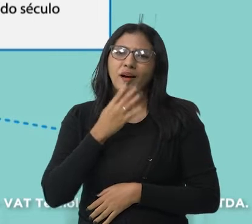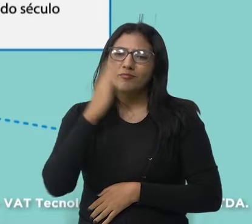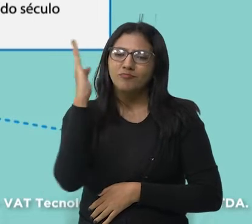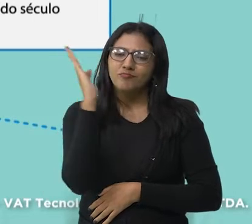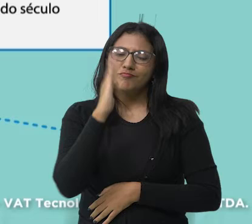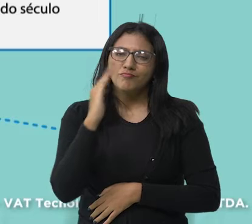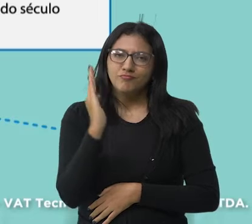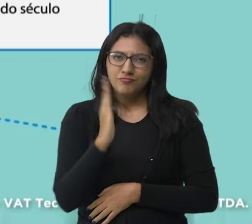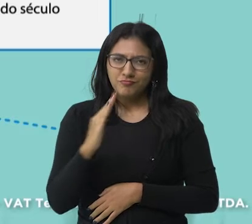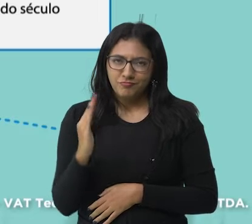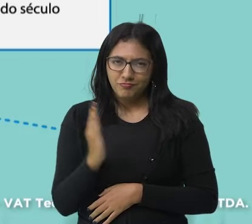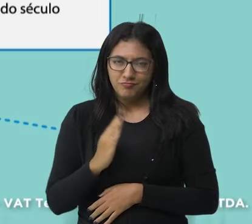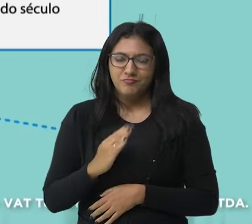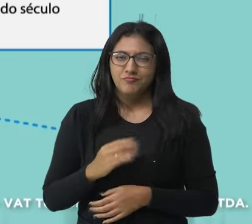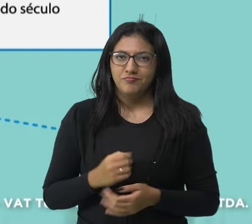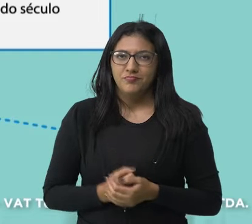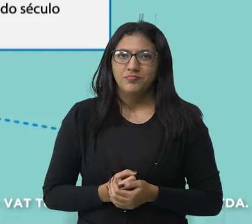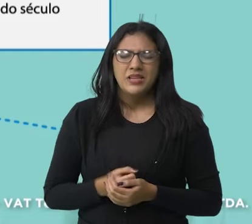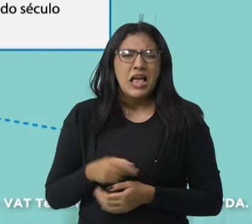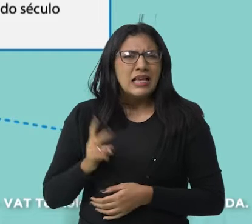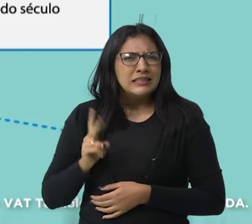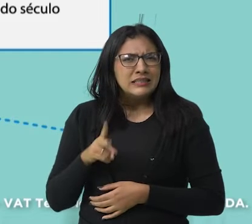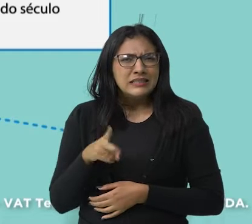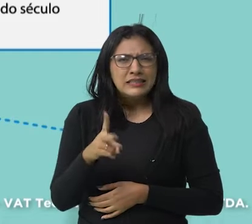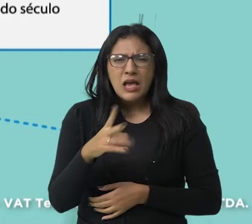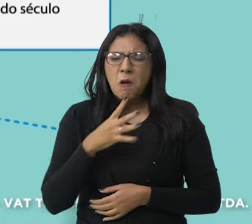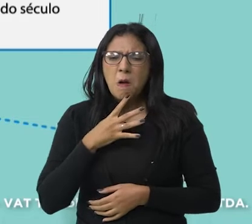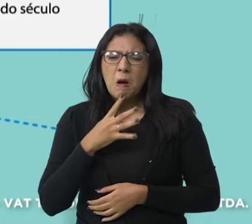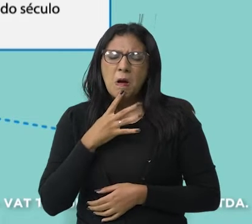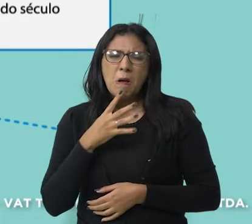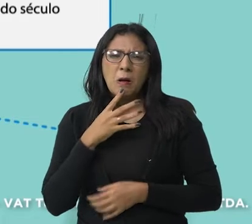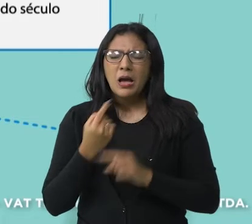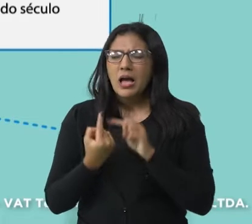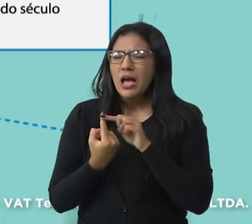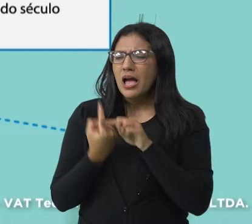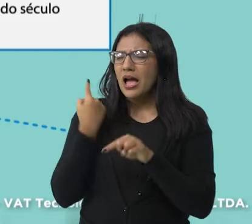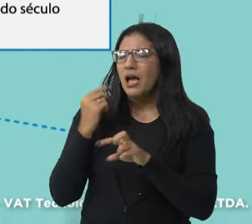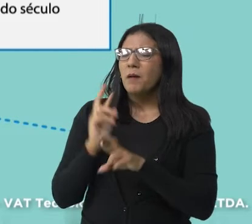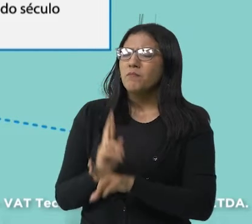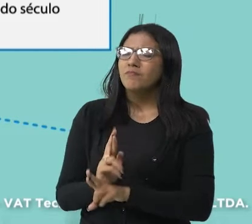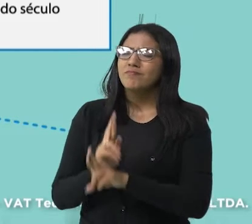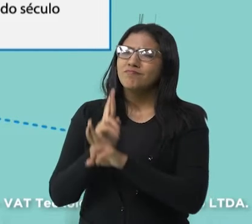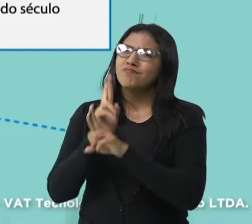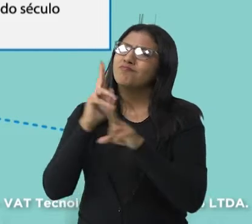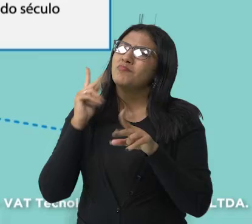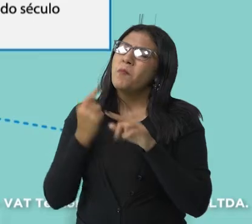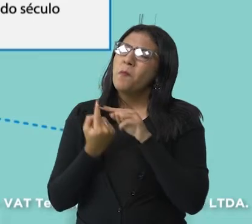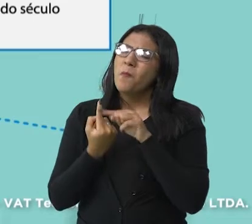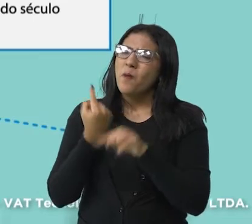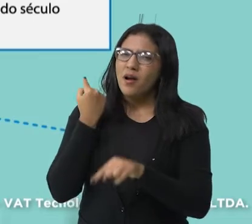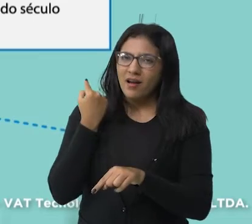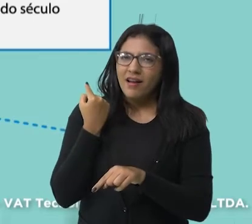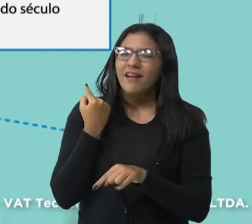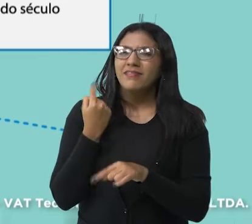brasileiro, tá? Então, nem sempre foi do jeito que a gente verifica nos mapas atualmente, né? A gente verifica que, com o passar